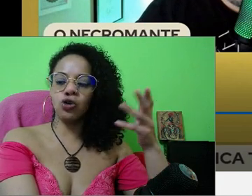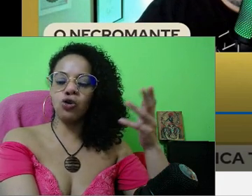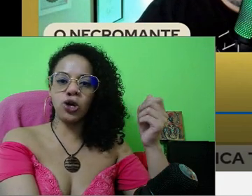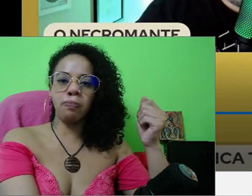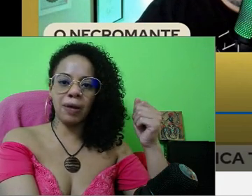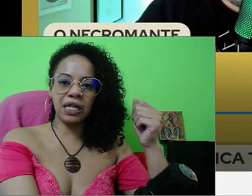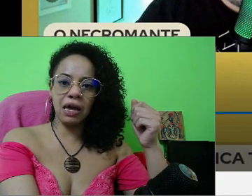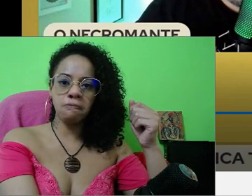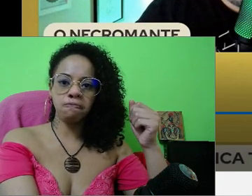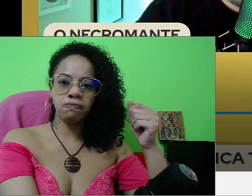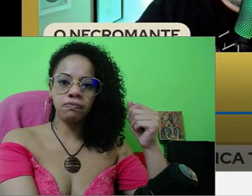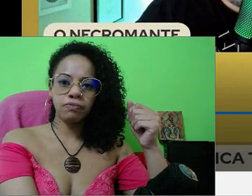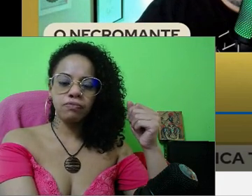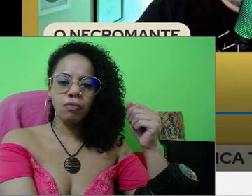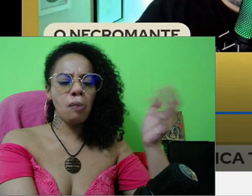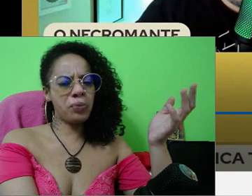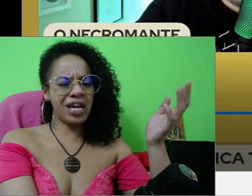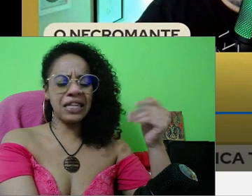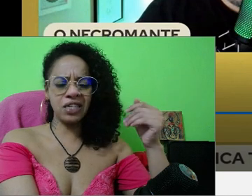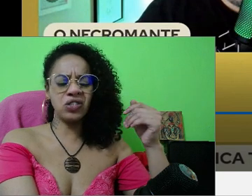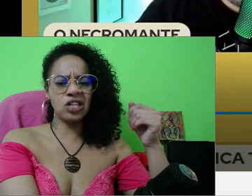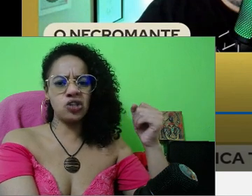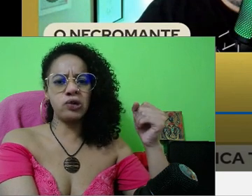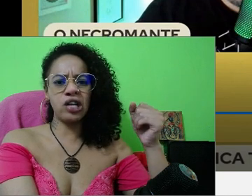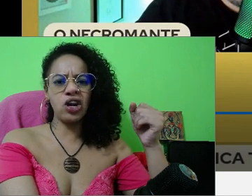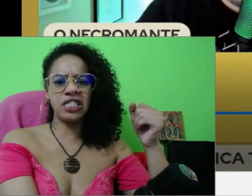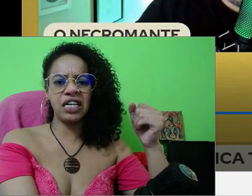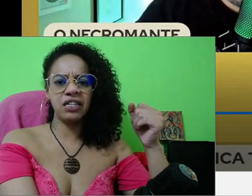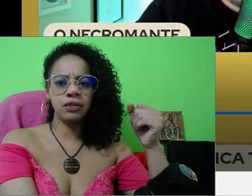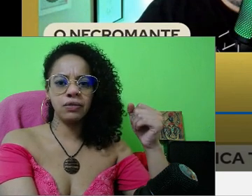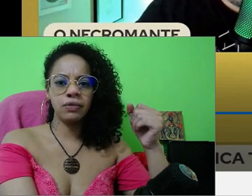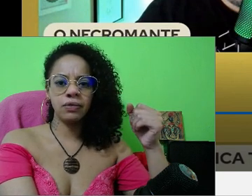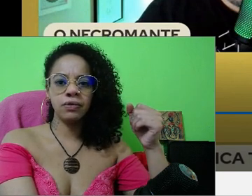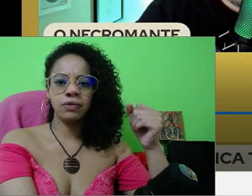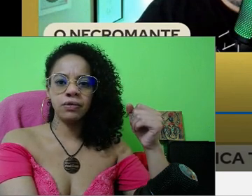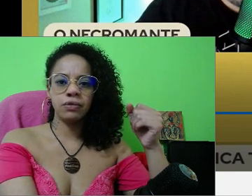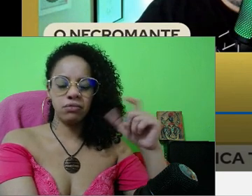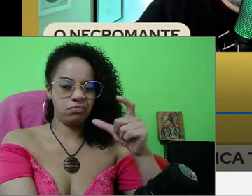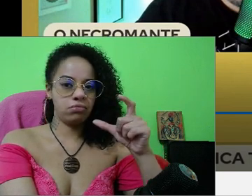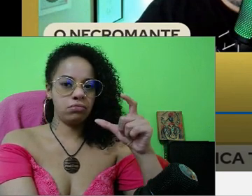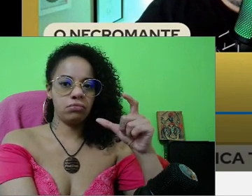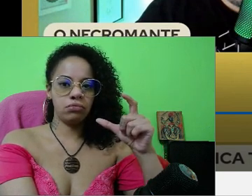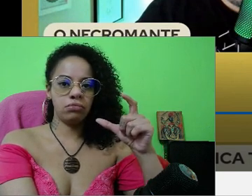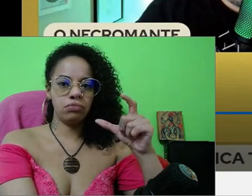expiatório o cachorro morto para bater porque nessas os cachorros mortais